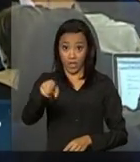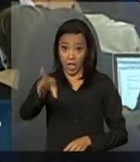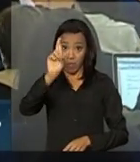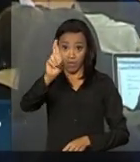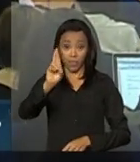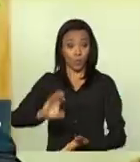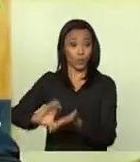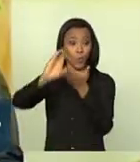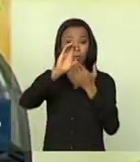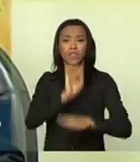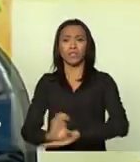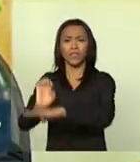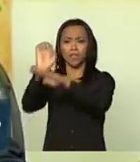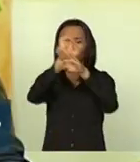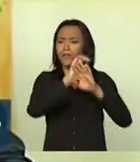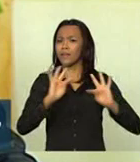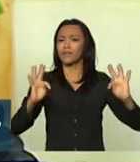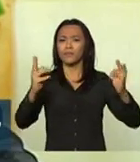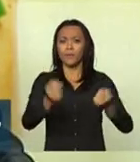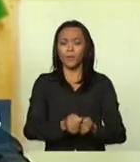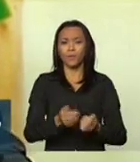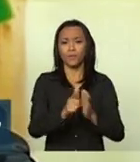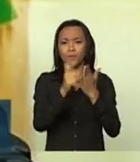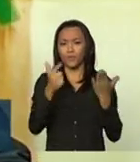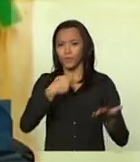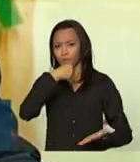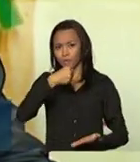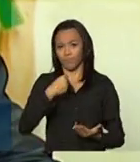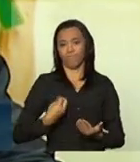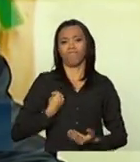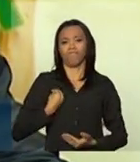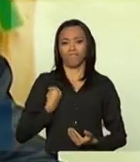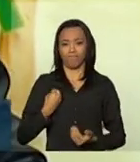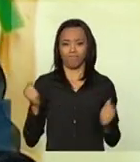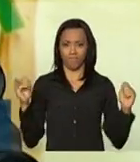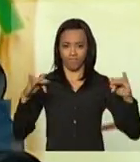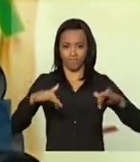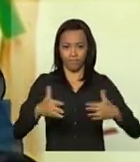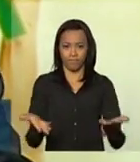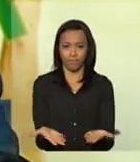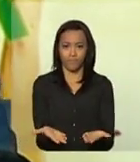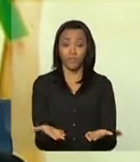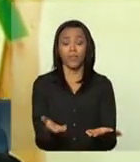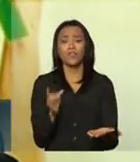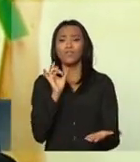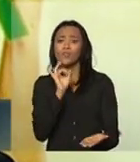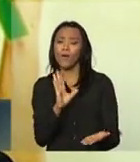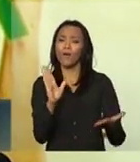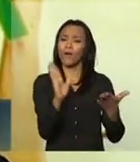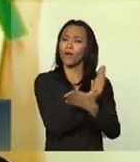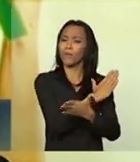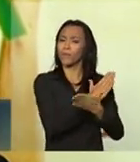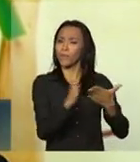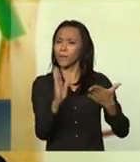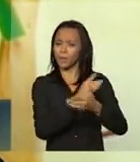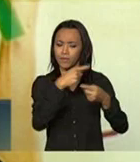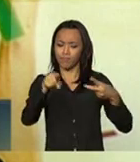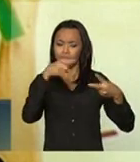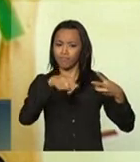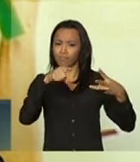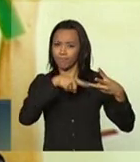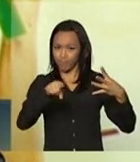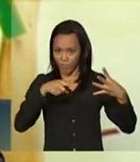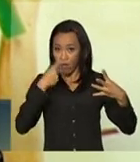os jornalistas presentes. Acho que eu vou só enfatizar alguns aspectos que o Dr.